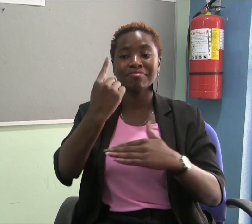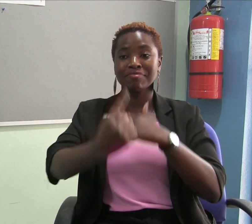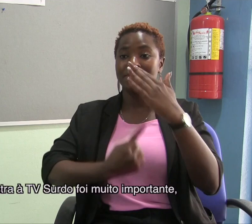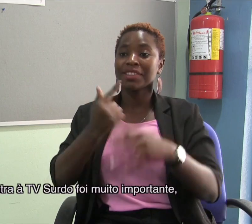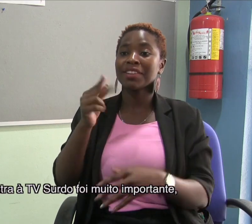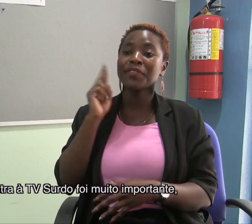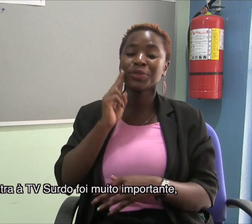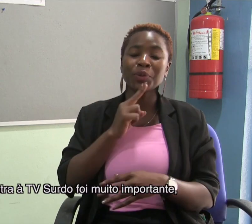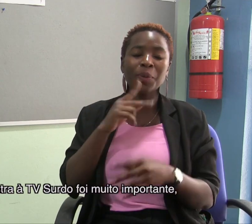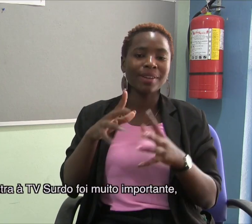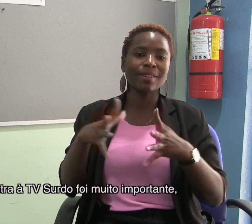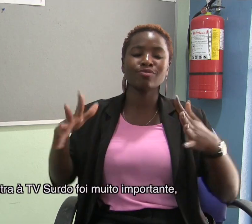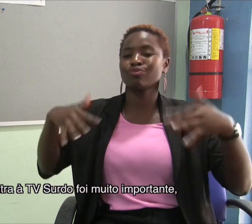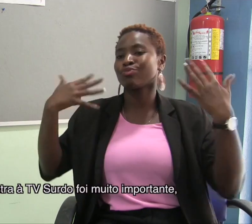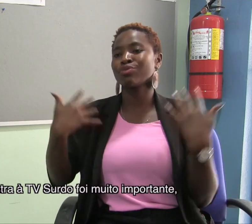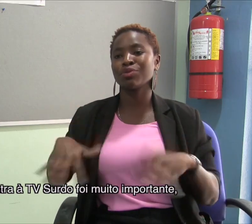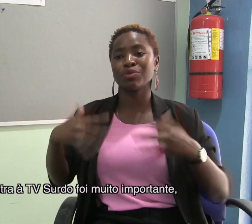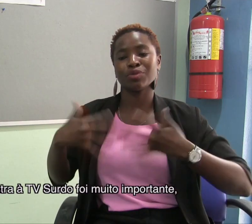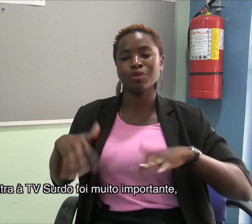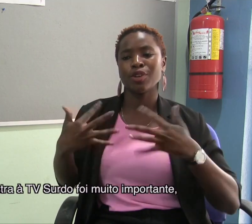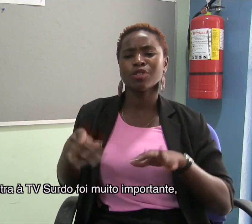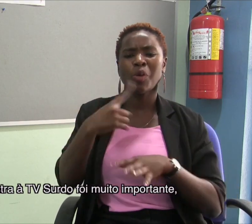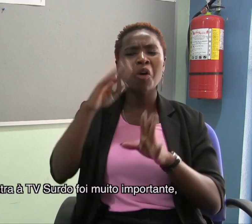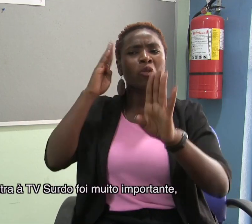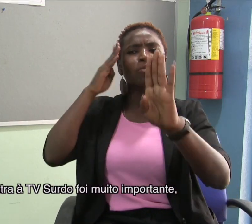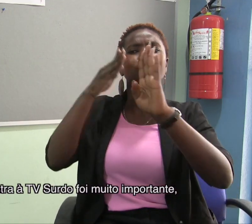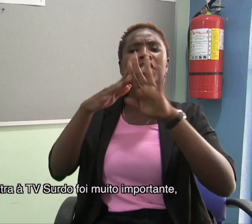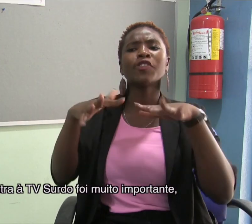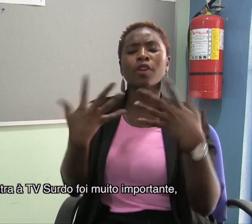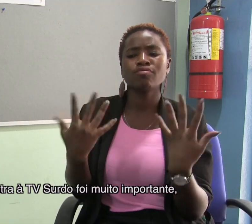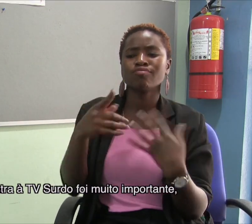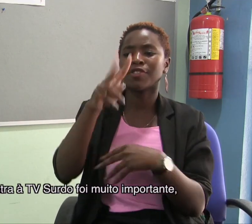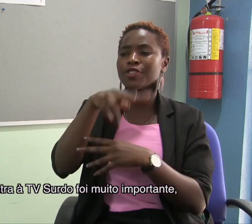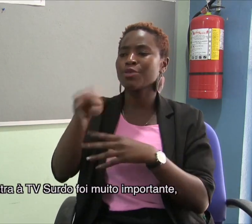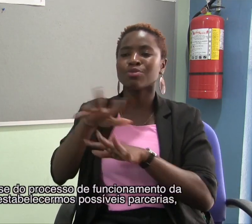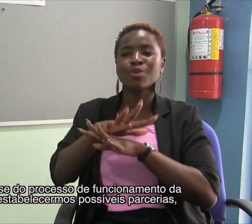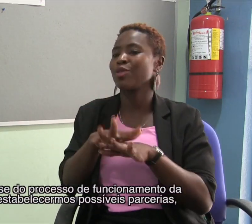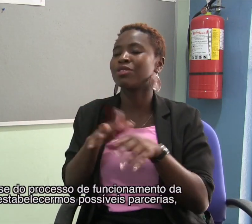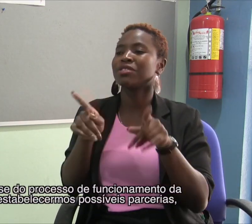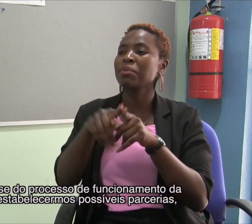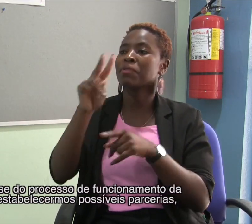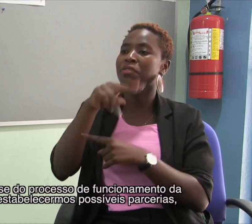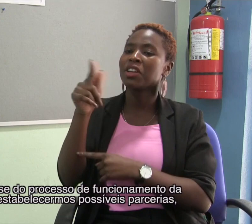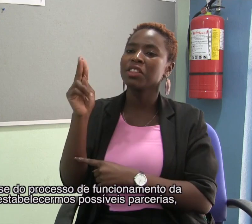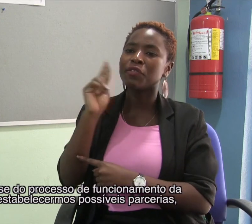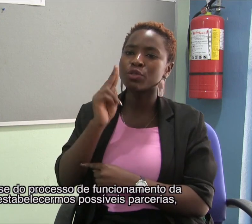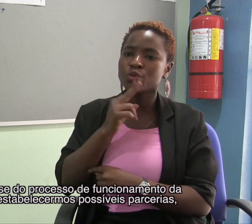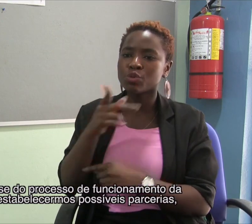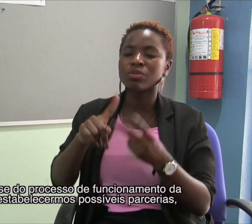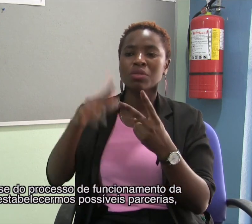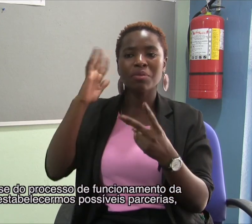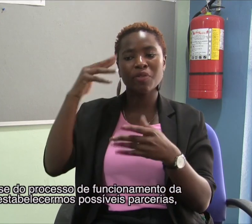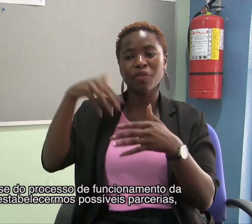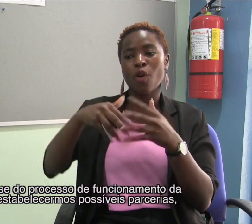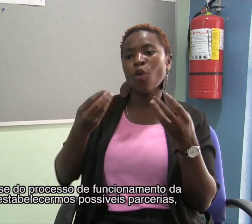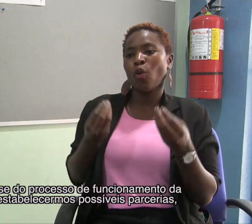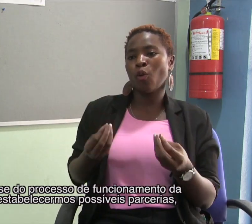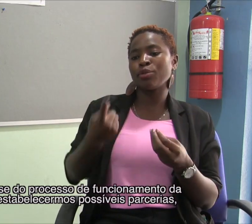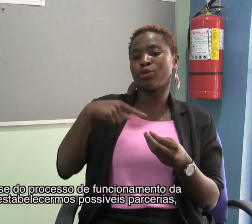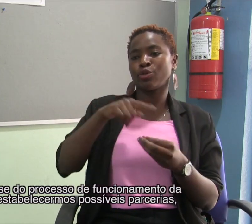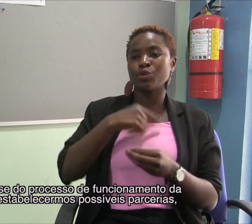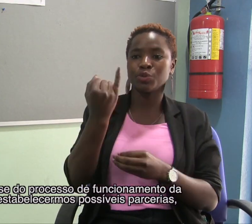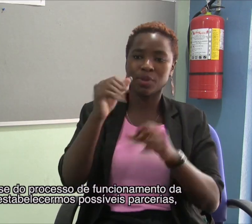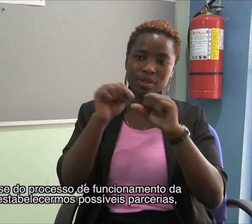A visita da ministra à TV Surdo foi muito importante, pois ela enterou-se do processo de